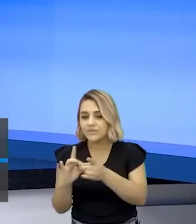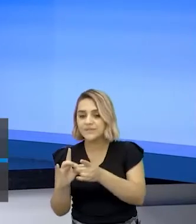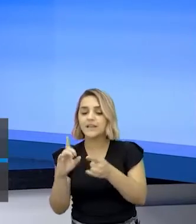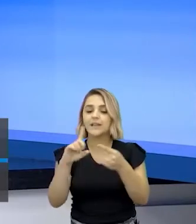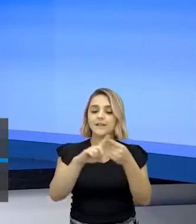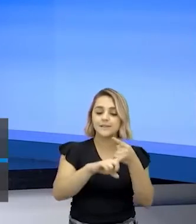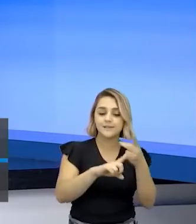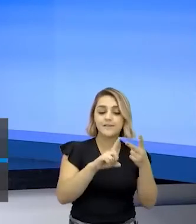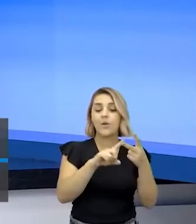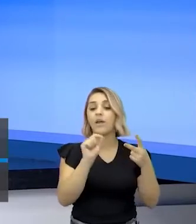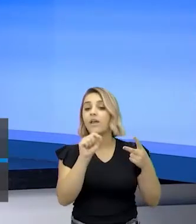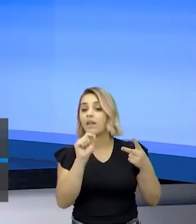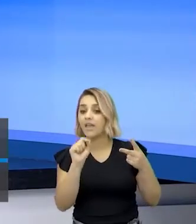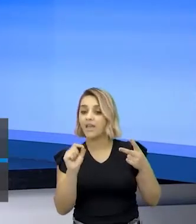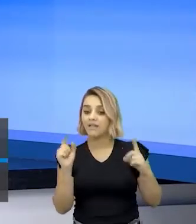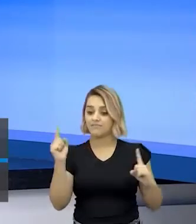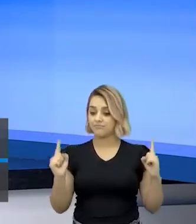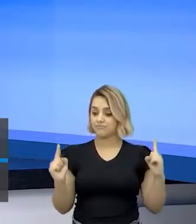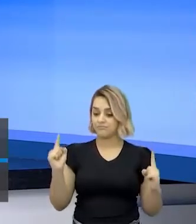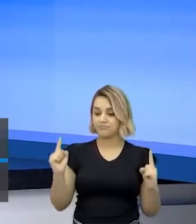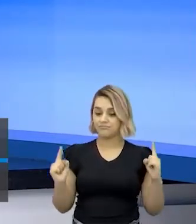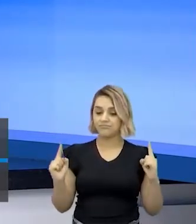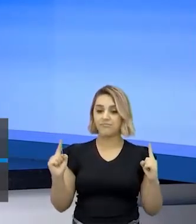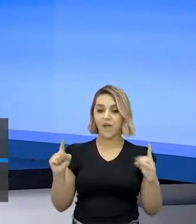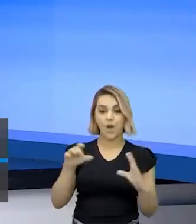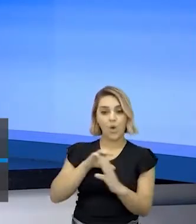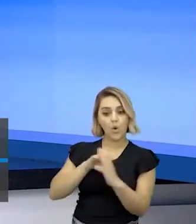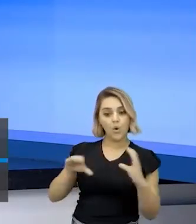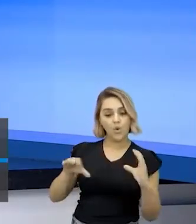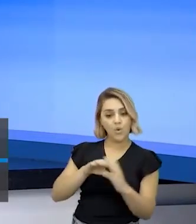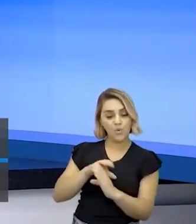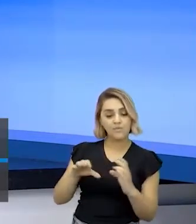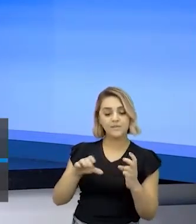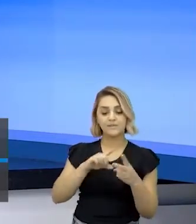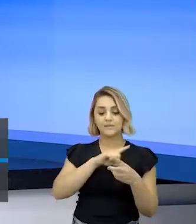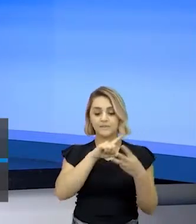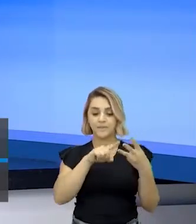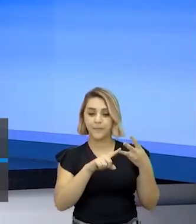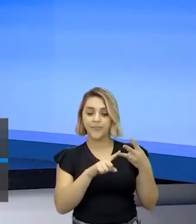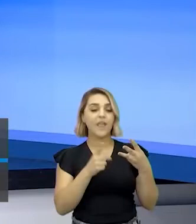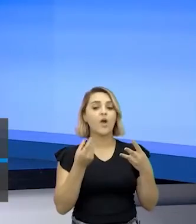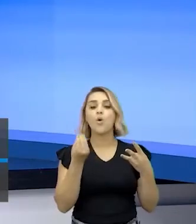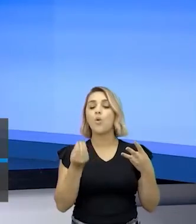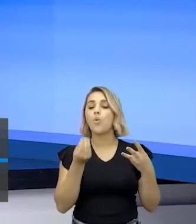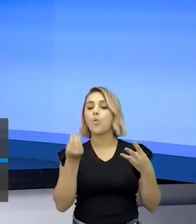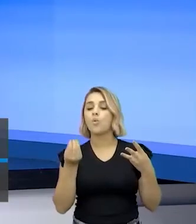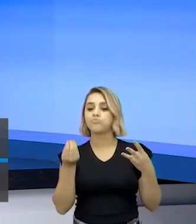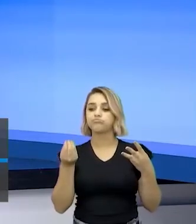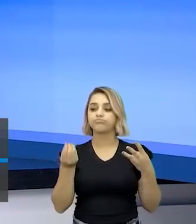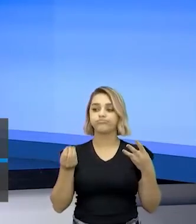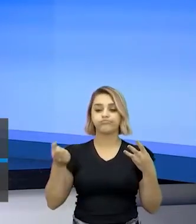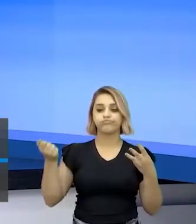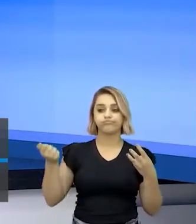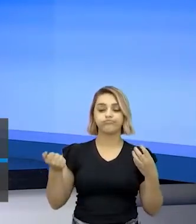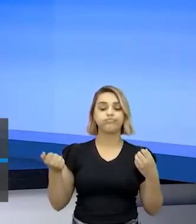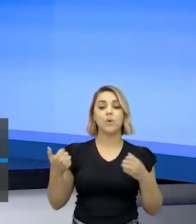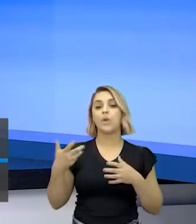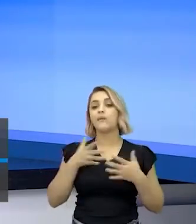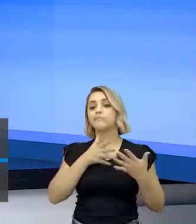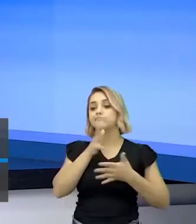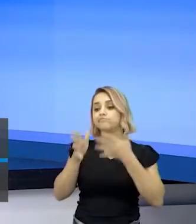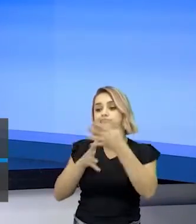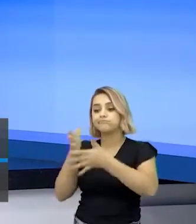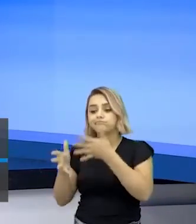de quem fala, para quem se fala, como se fala, né? Que essa é a nossa preocupação, né? E